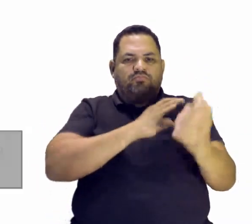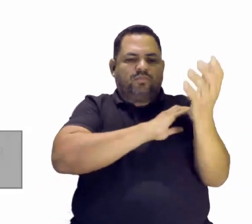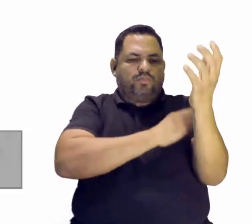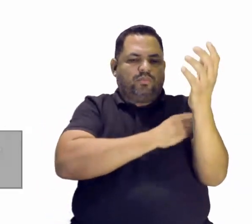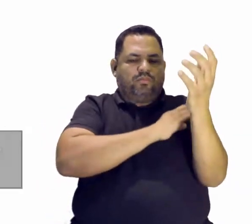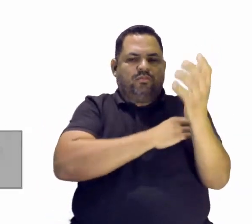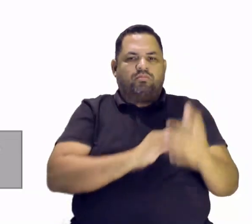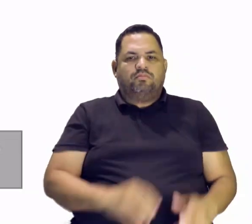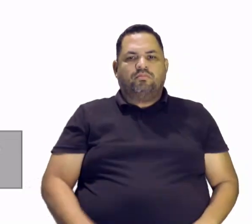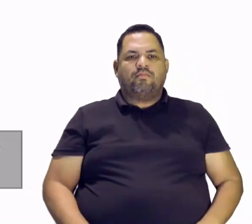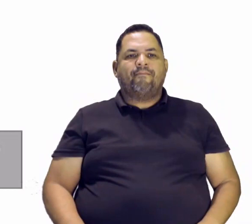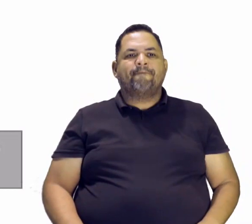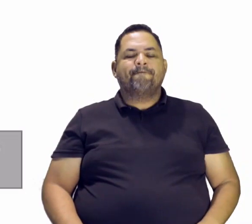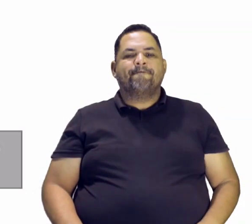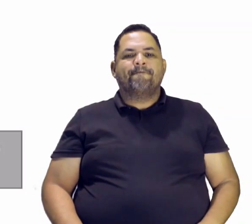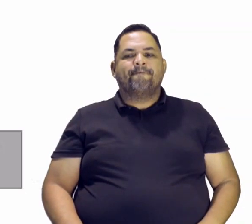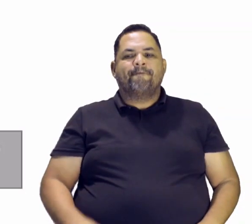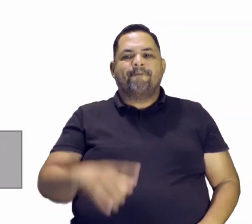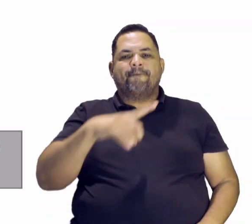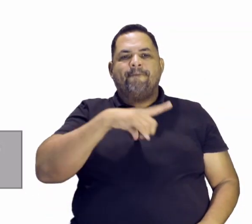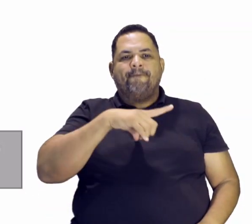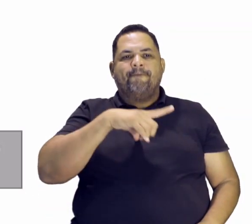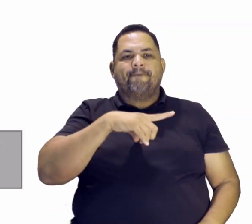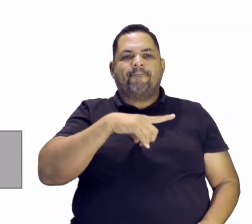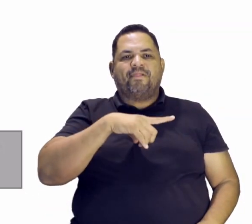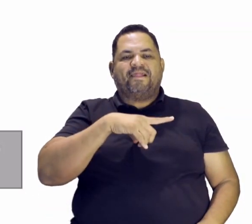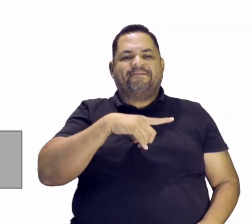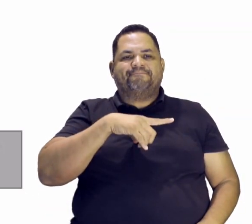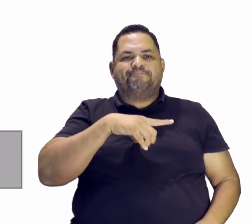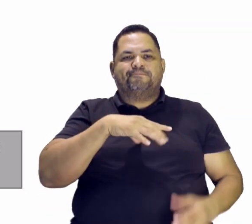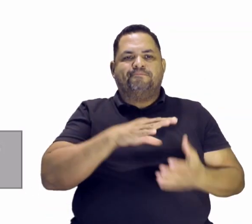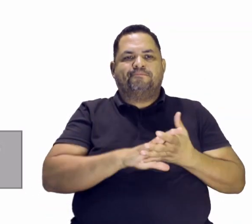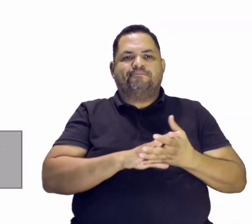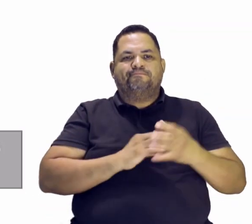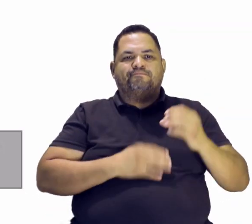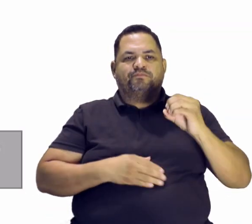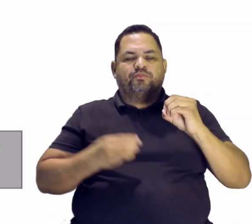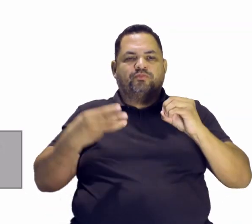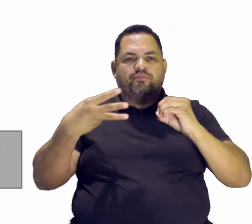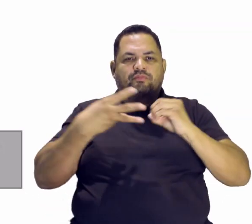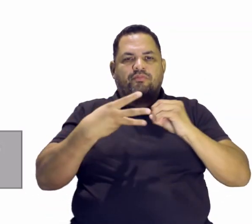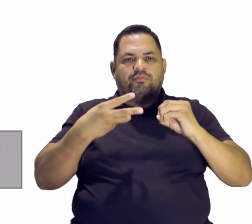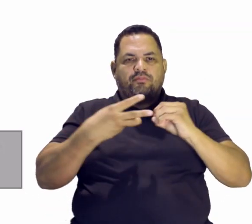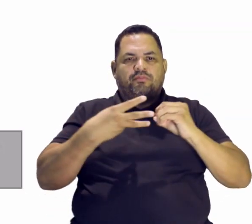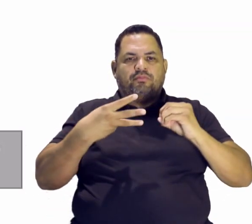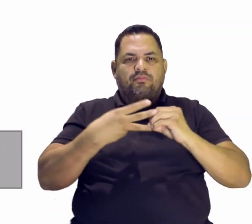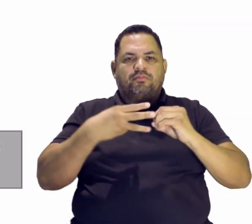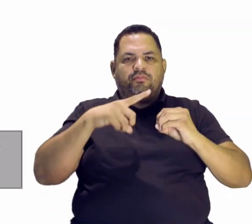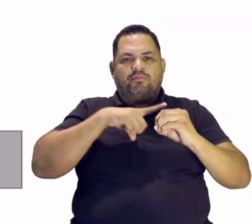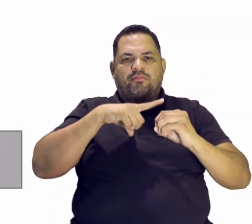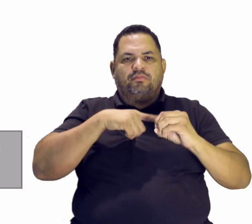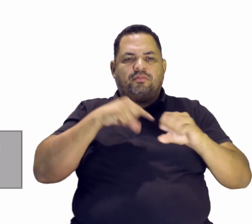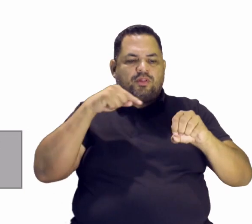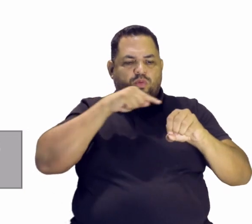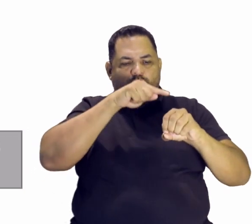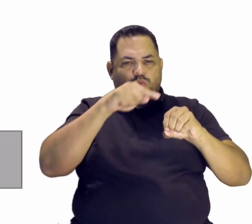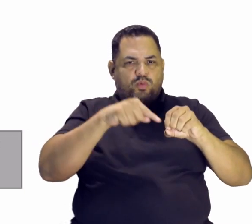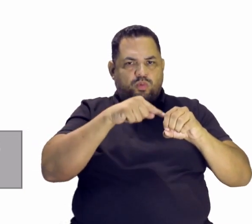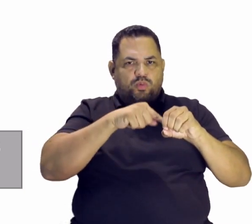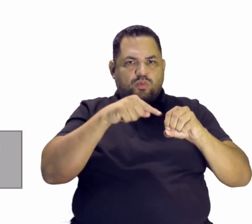muscular. Então, nós temos células do músculo esquelético que têm diversos núcleos e